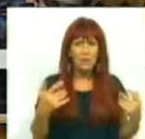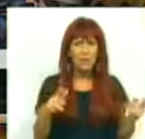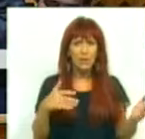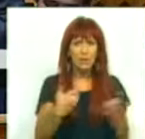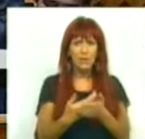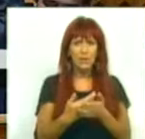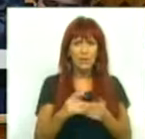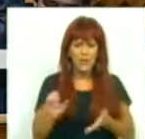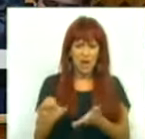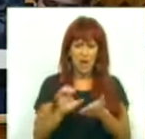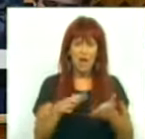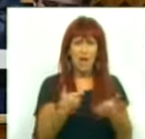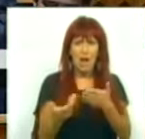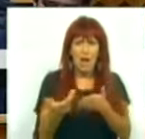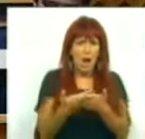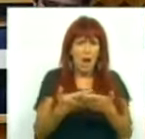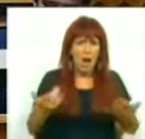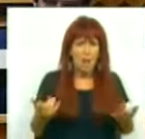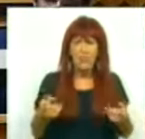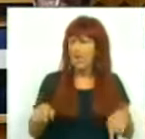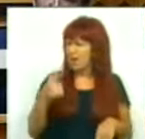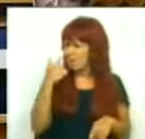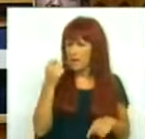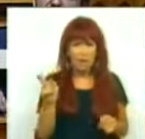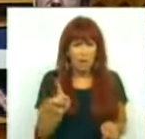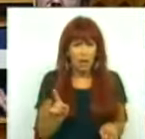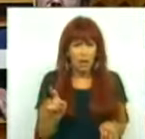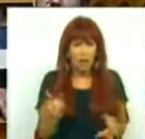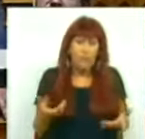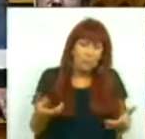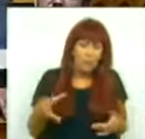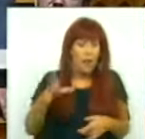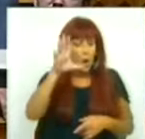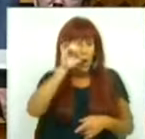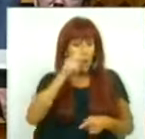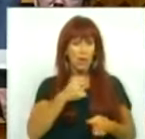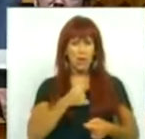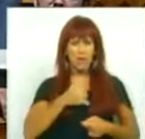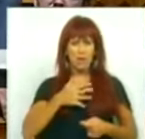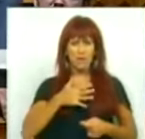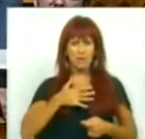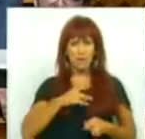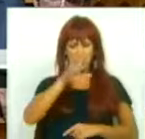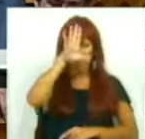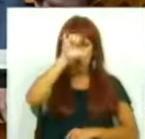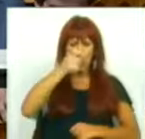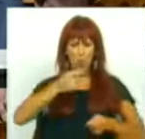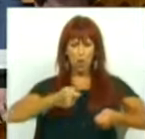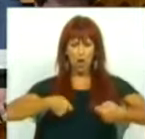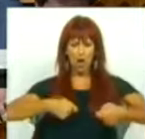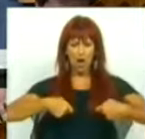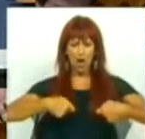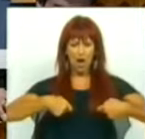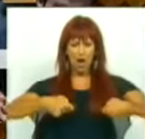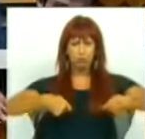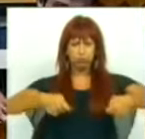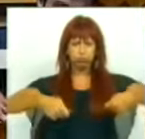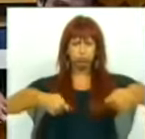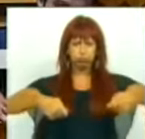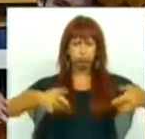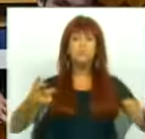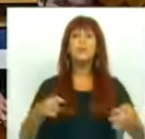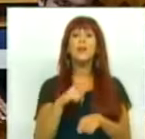asfixiar do financiamento da economia. Até parece que não. O Estado empresário, o Estado gastador e